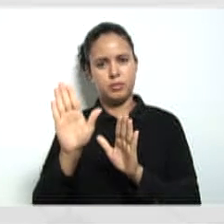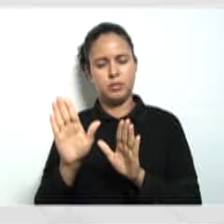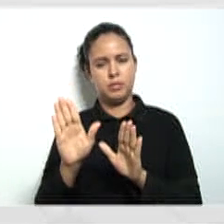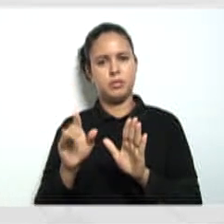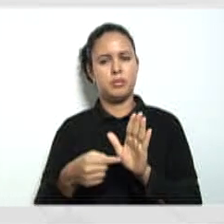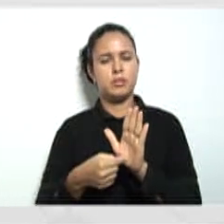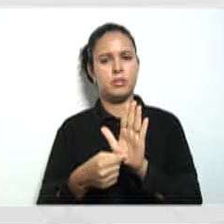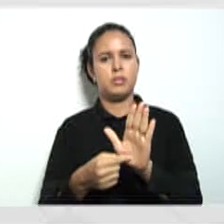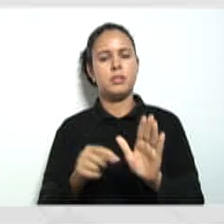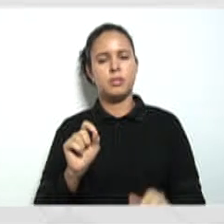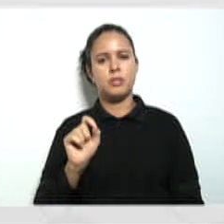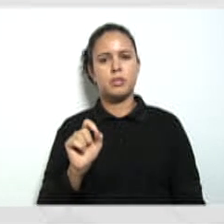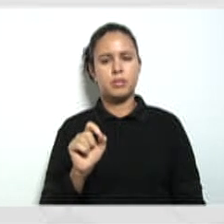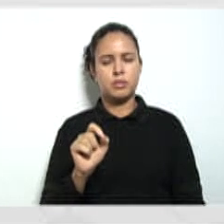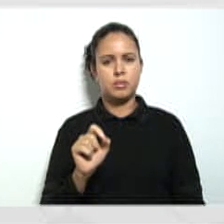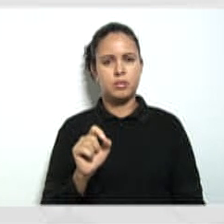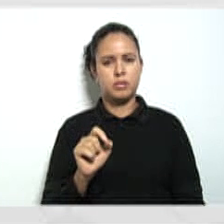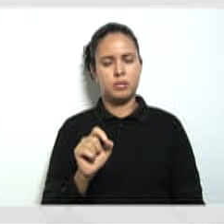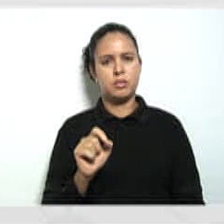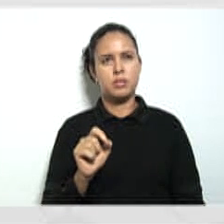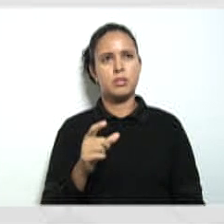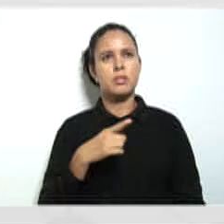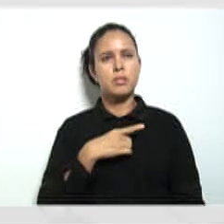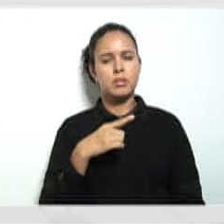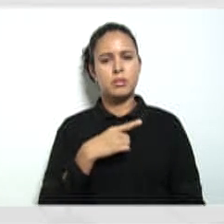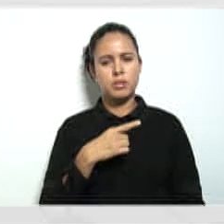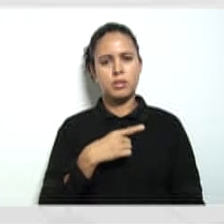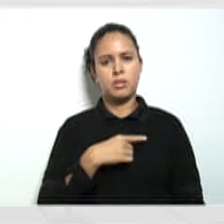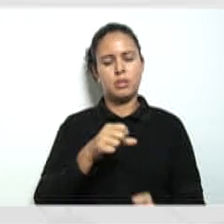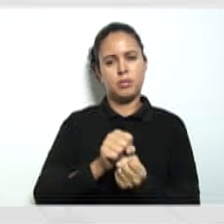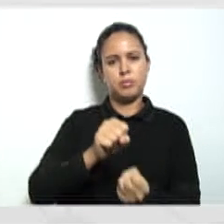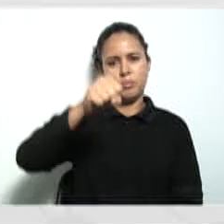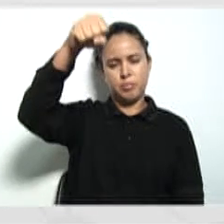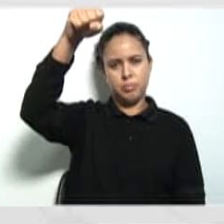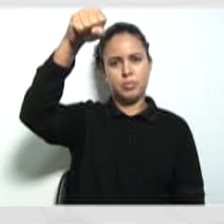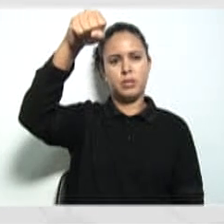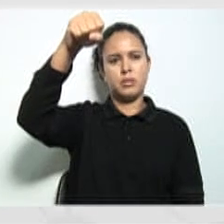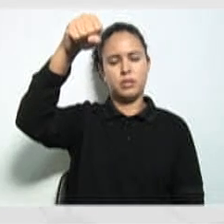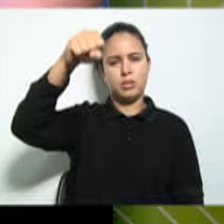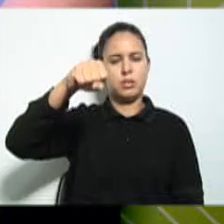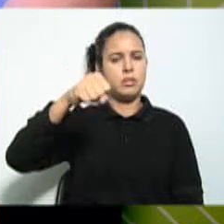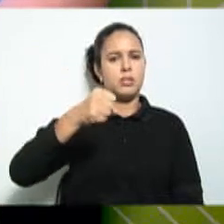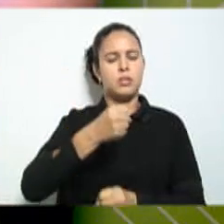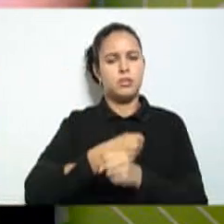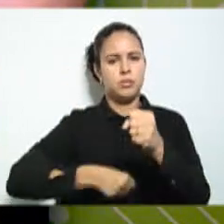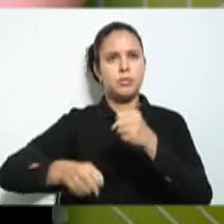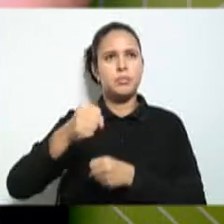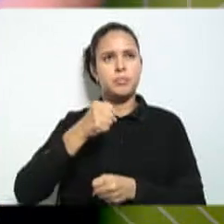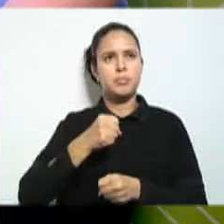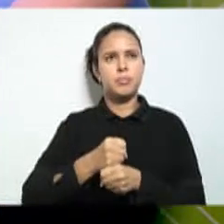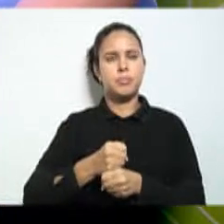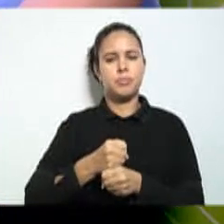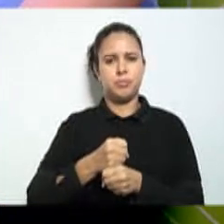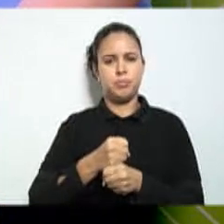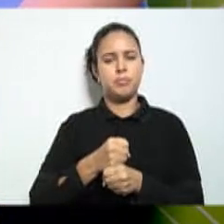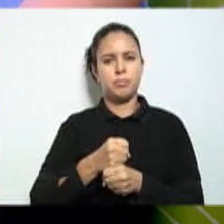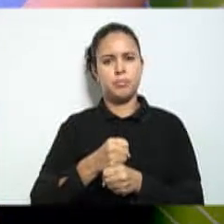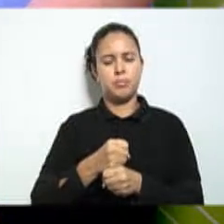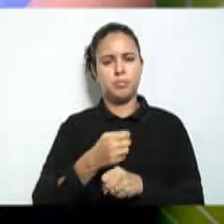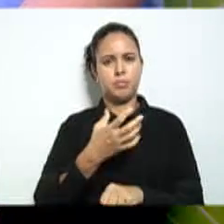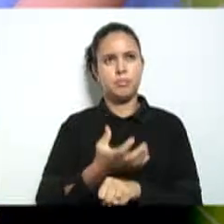trouxe aqui o nosso banner, que é fruto do nosso trabalho que realizamos no ano passado, nessa mesma disciplina.